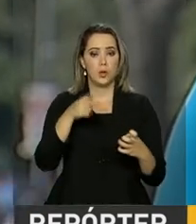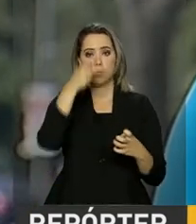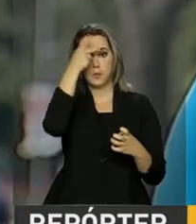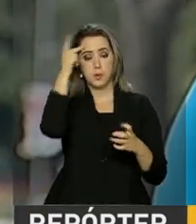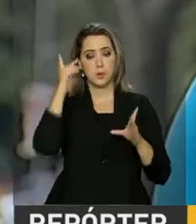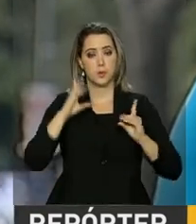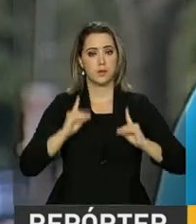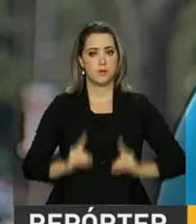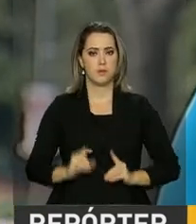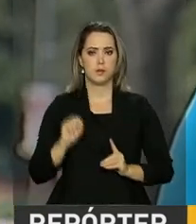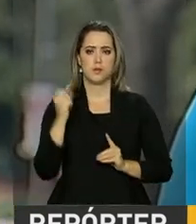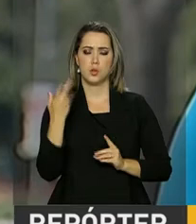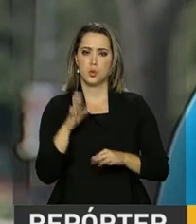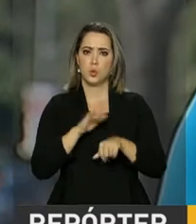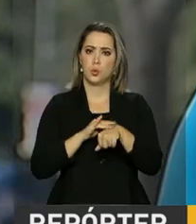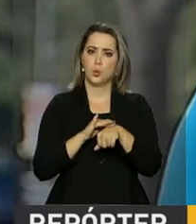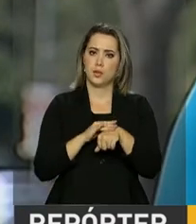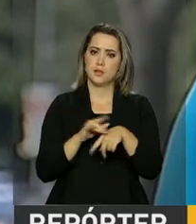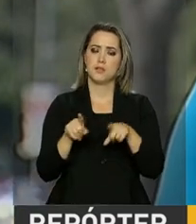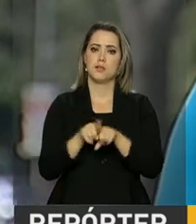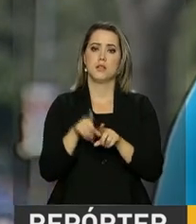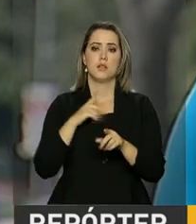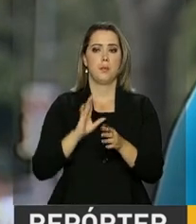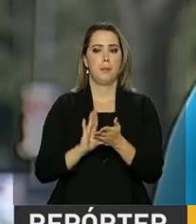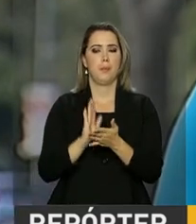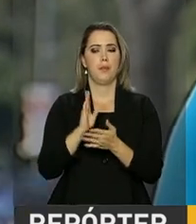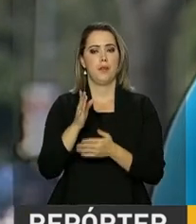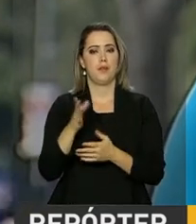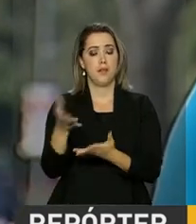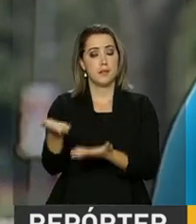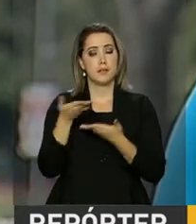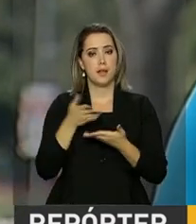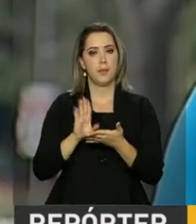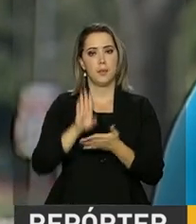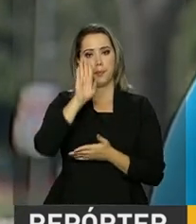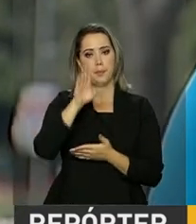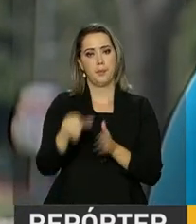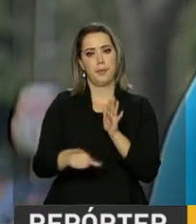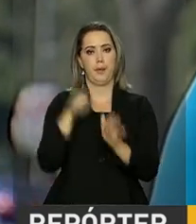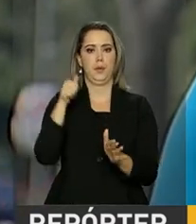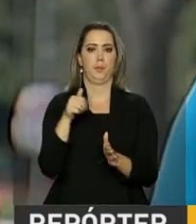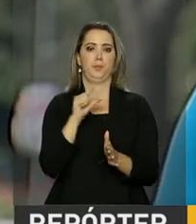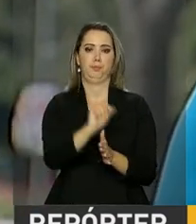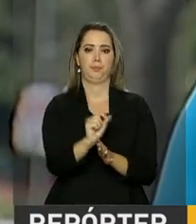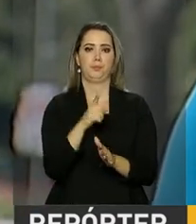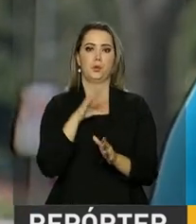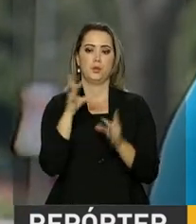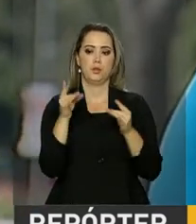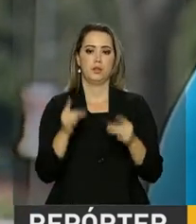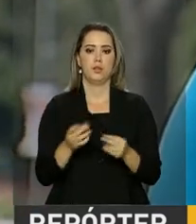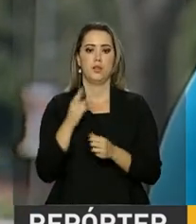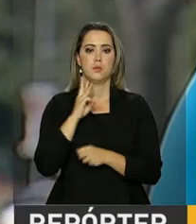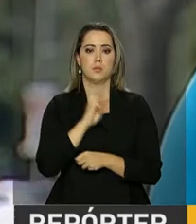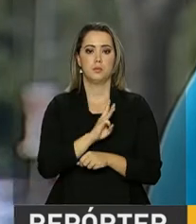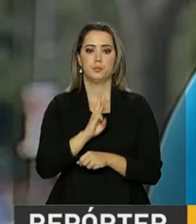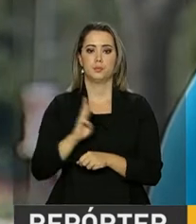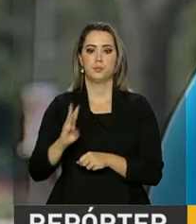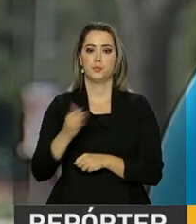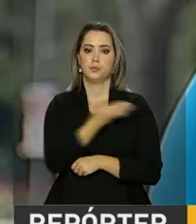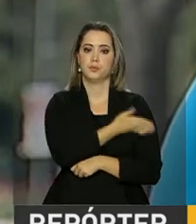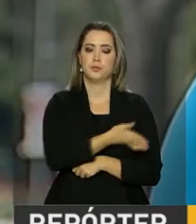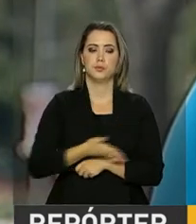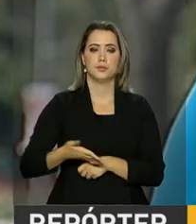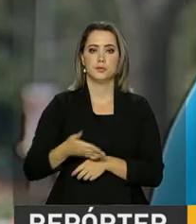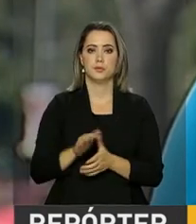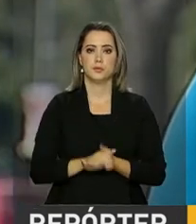deficiência ou com doenças graves têm prioridade no recebimento todos os detalhes estão na página da receita